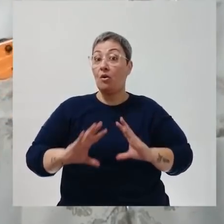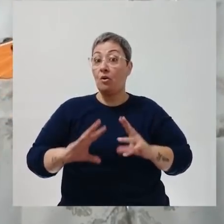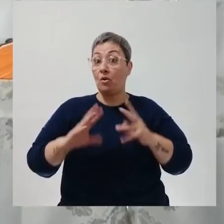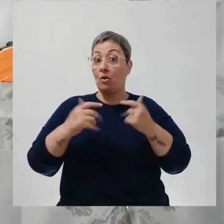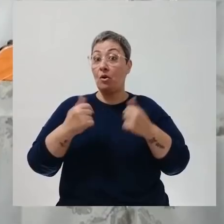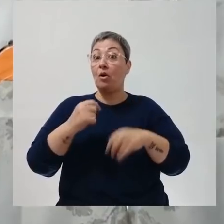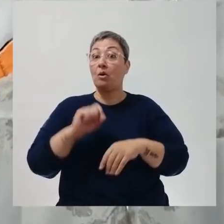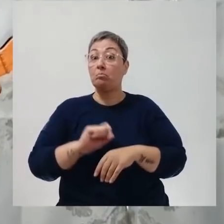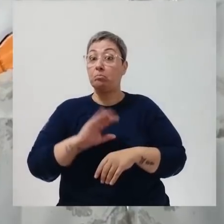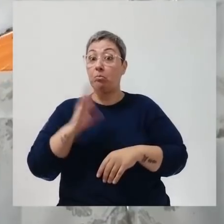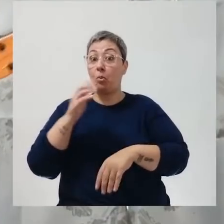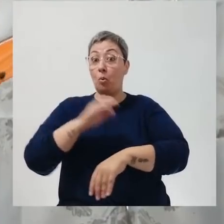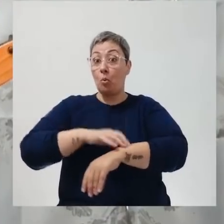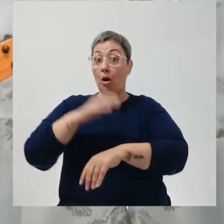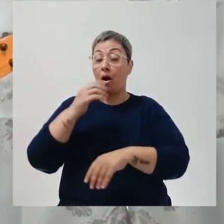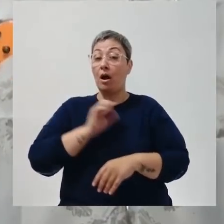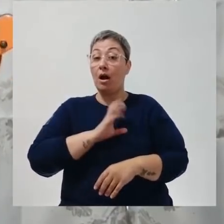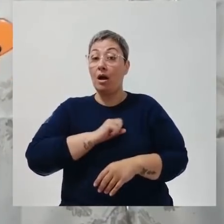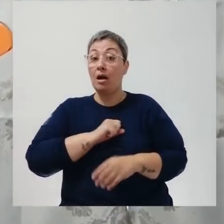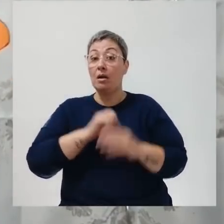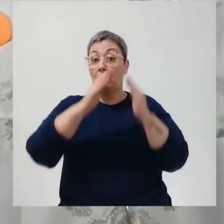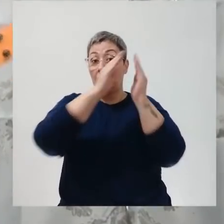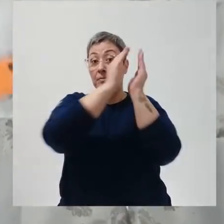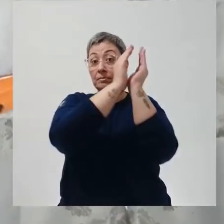meu amor. Cai,